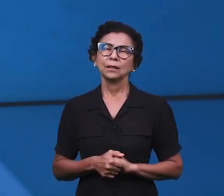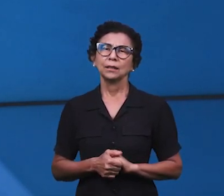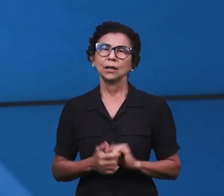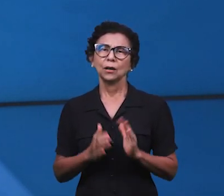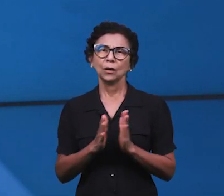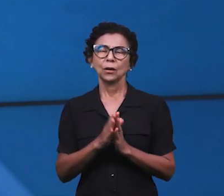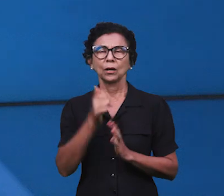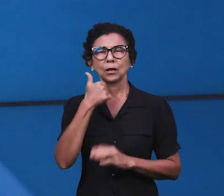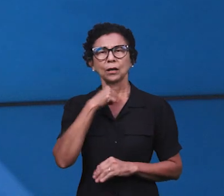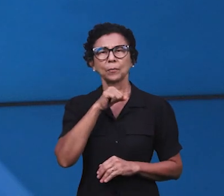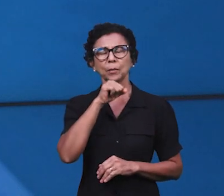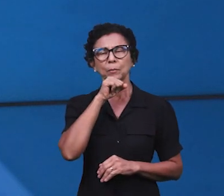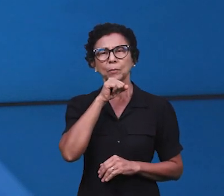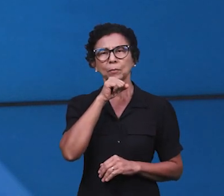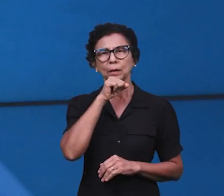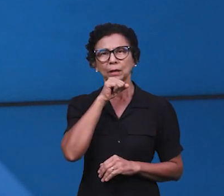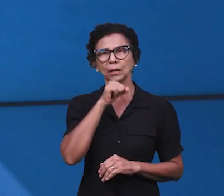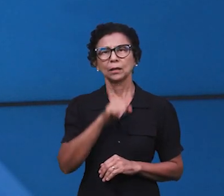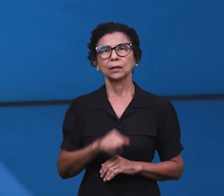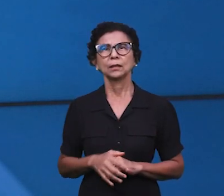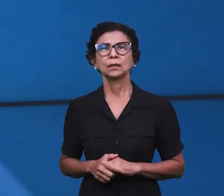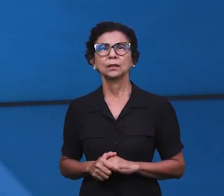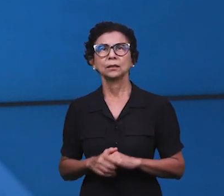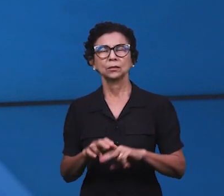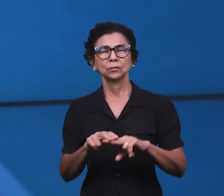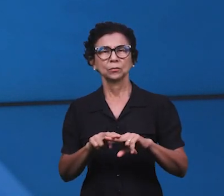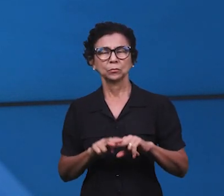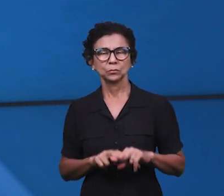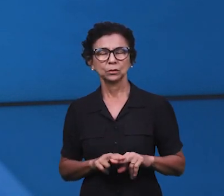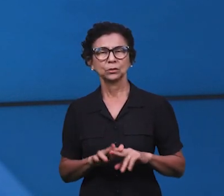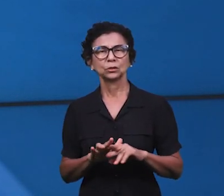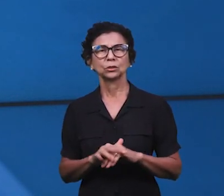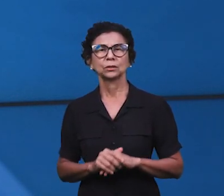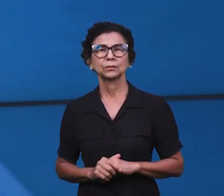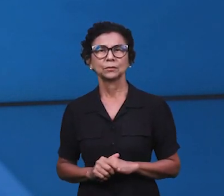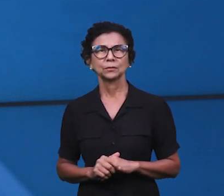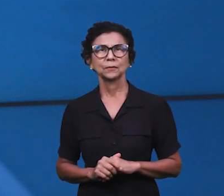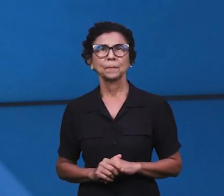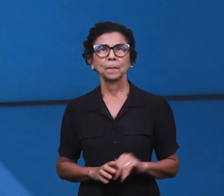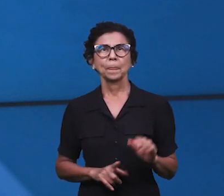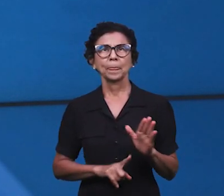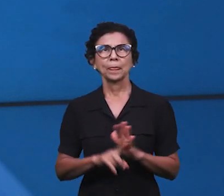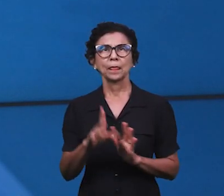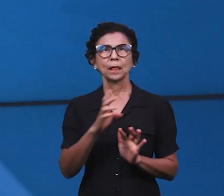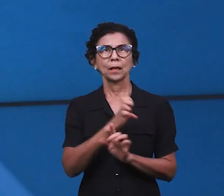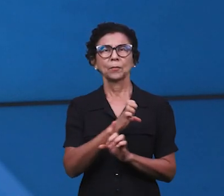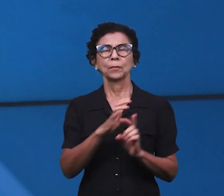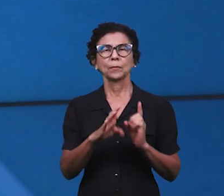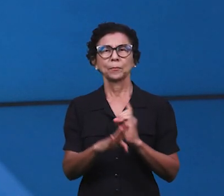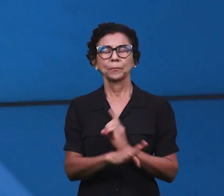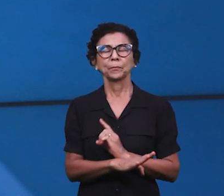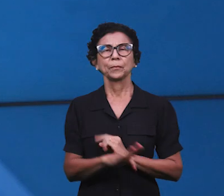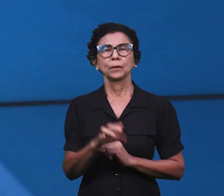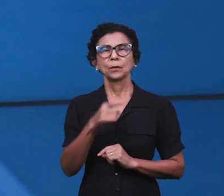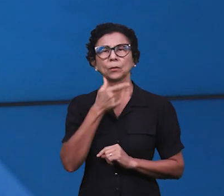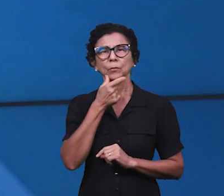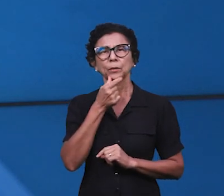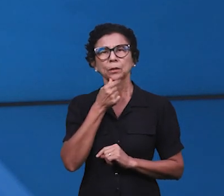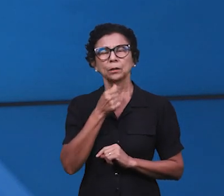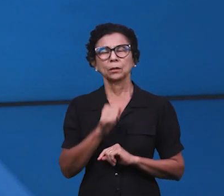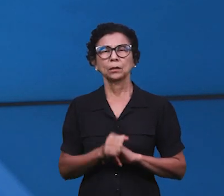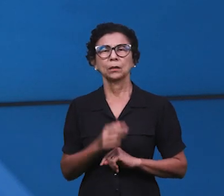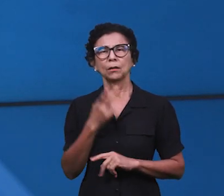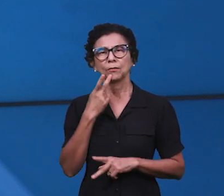dele pela mamãe e baseado exatamente na pergunta da escola bíblica. Ele fala ali, uma hora ele